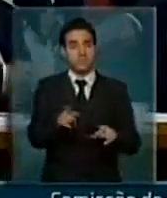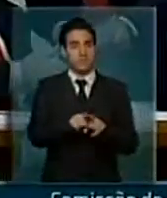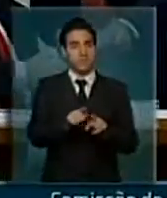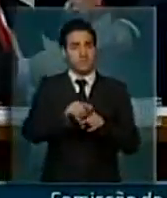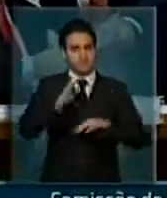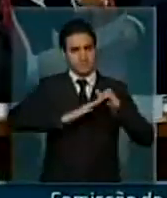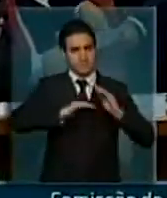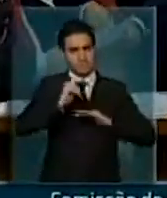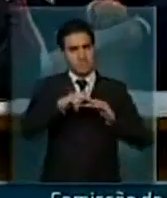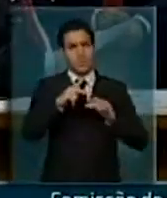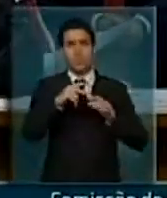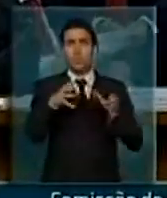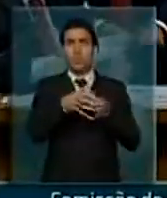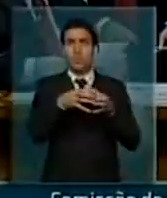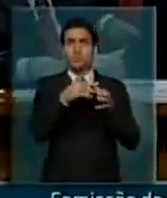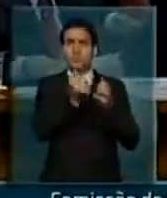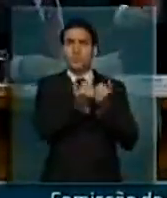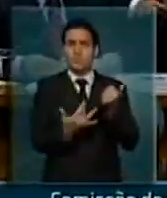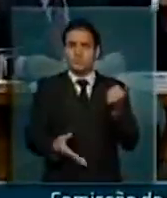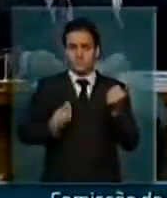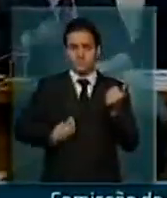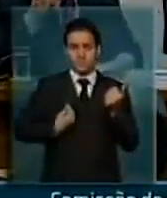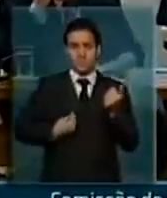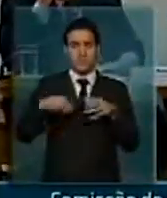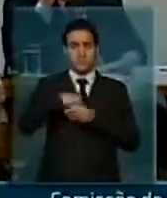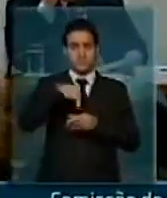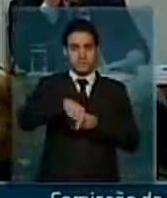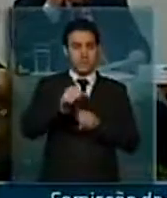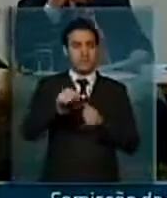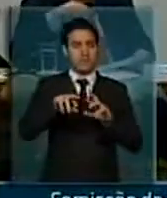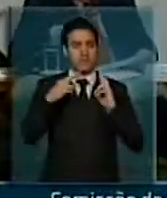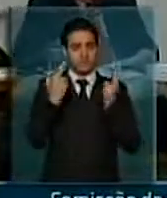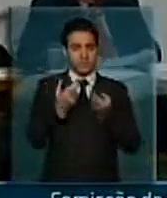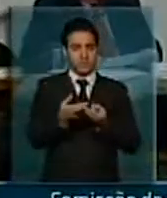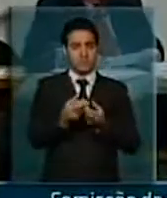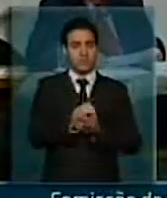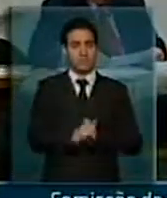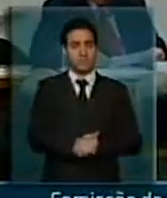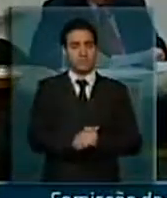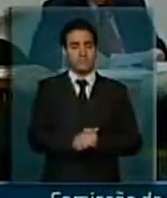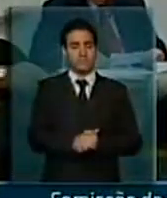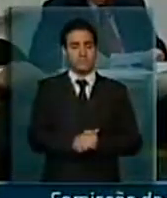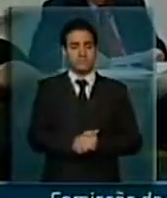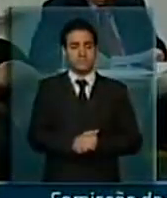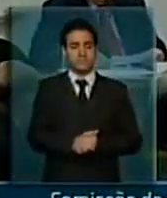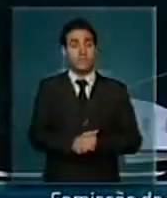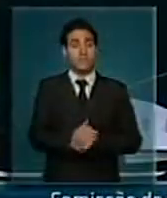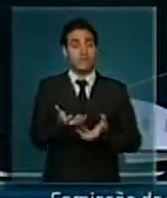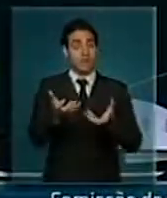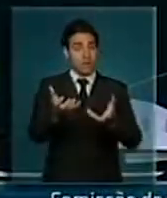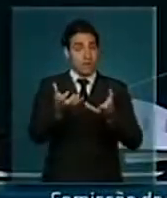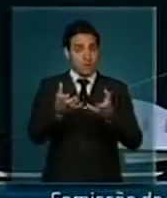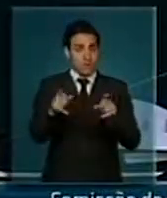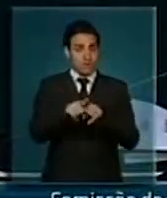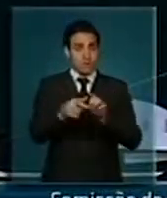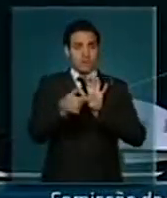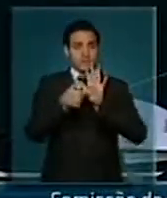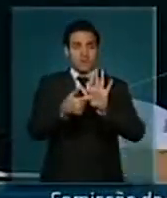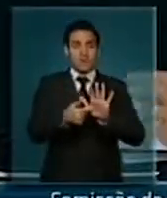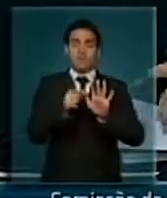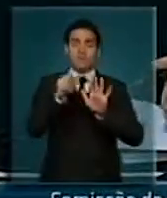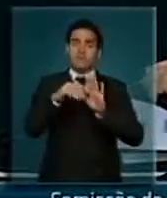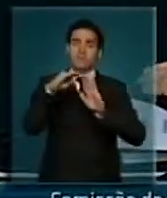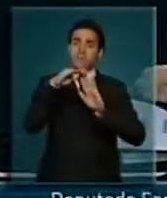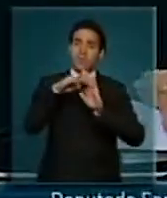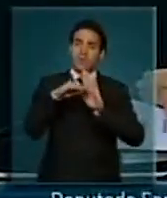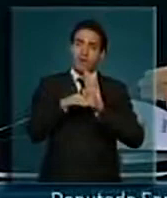a sua competente equipe que se faz presente aqui nesta audiência pública. Quero também destacar aqui os